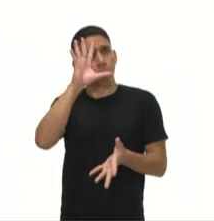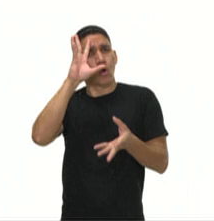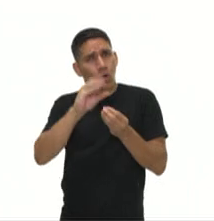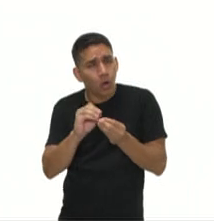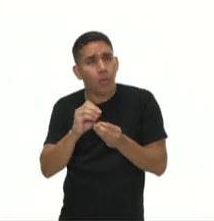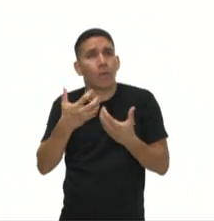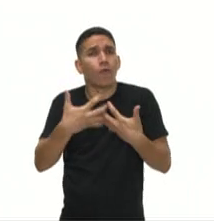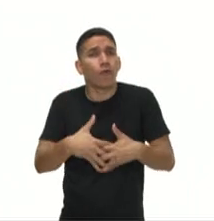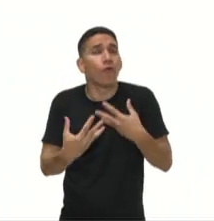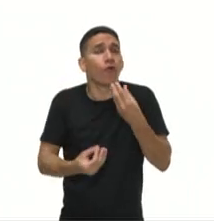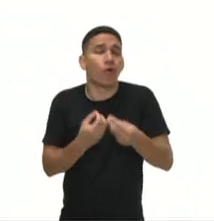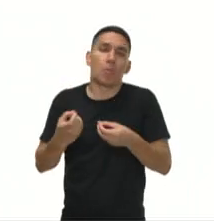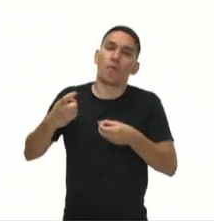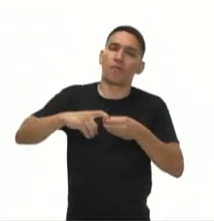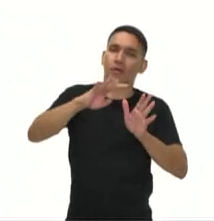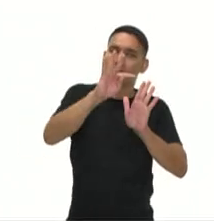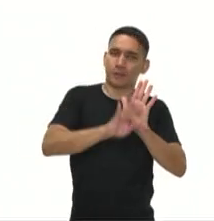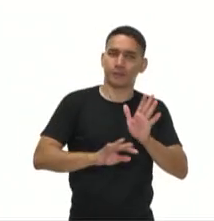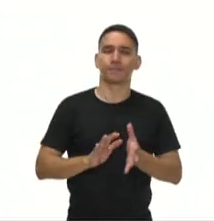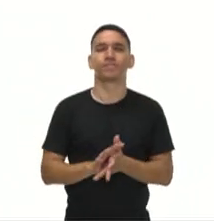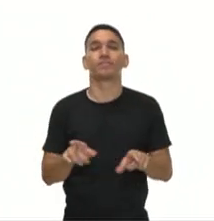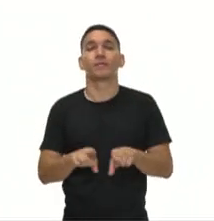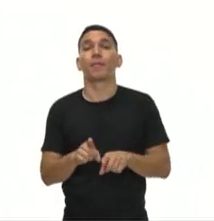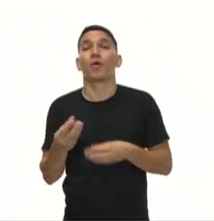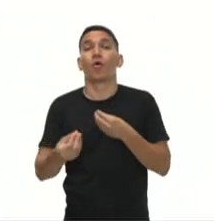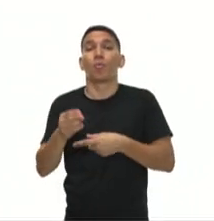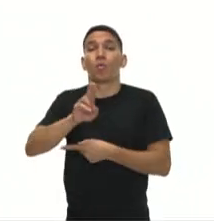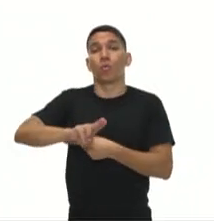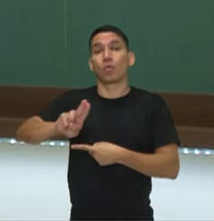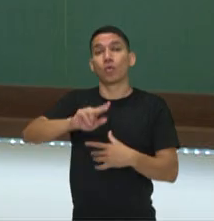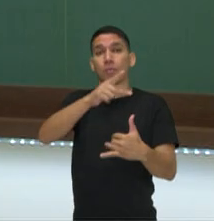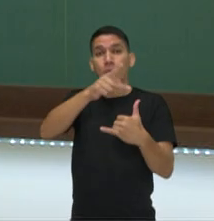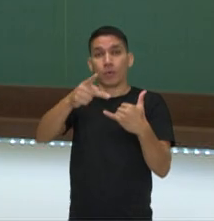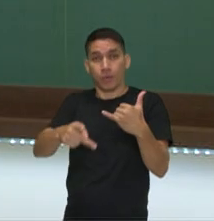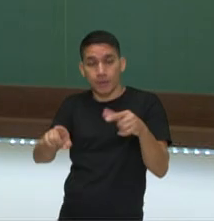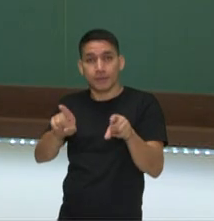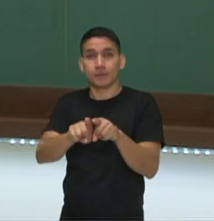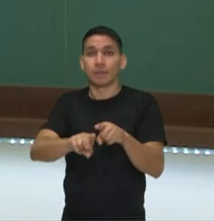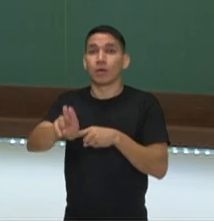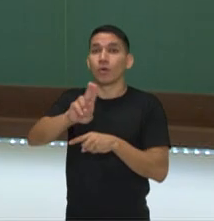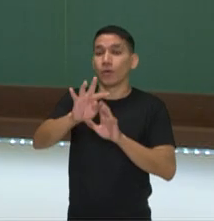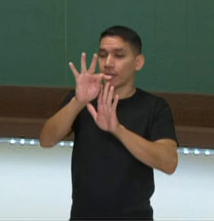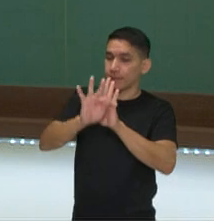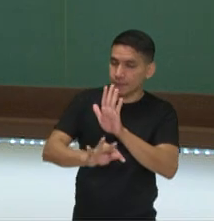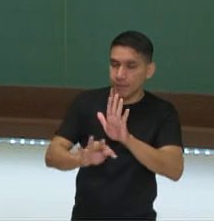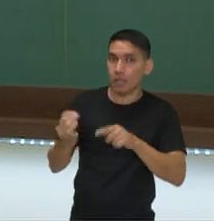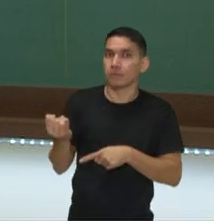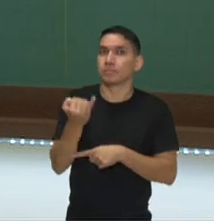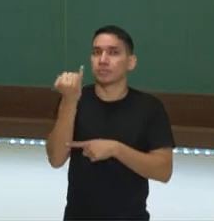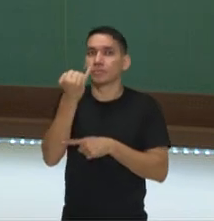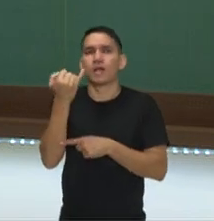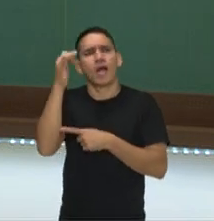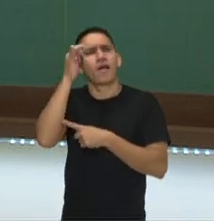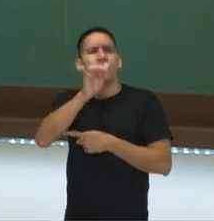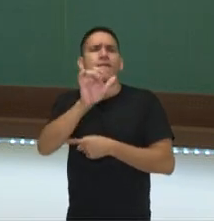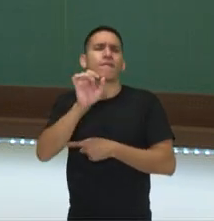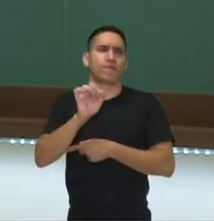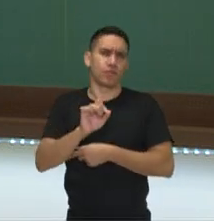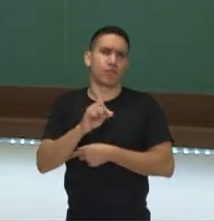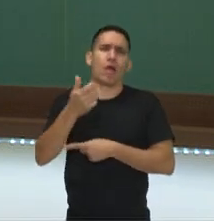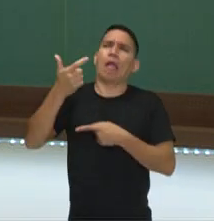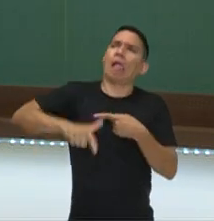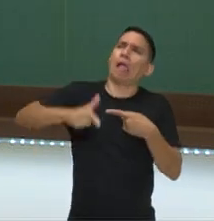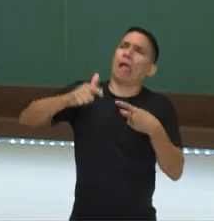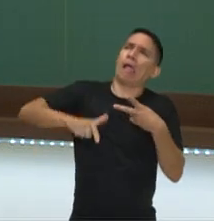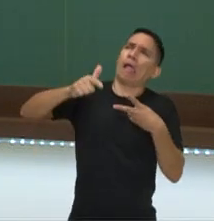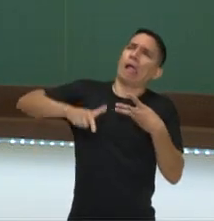retomada nos textos. O funcionamento dos pronomes em retomadas de texto, a sua importância, evitando assim